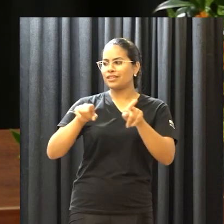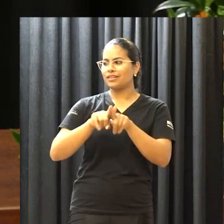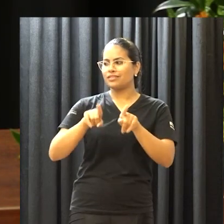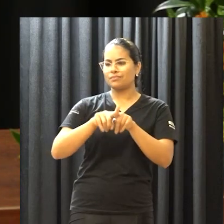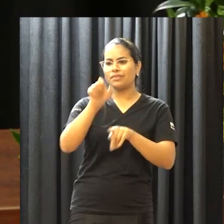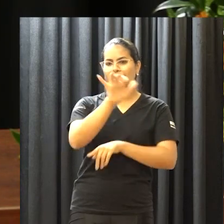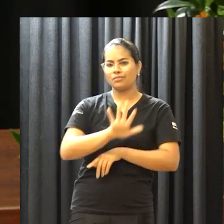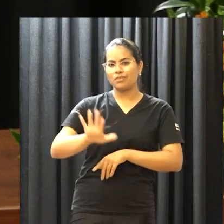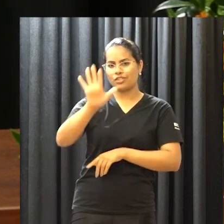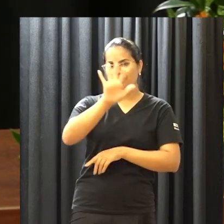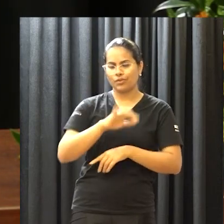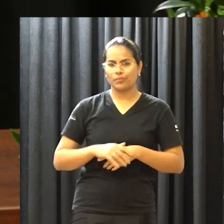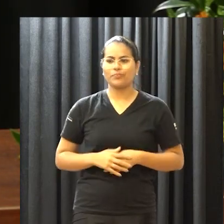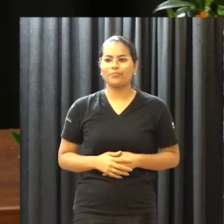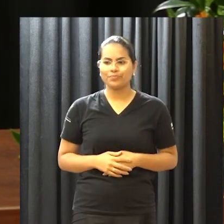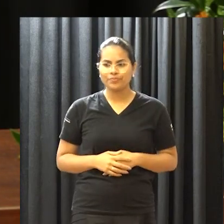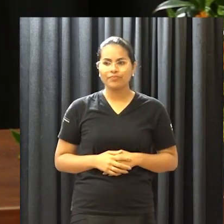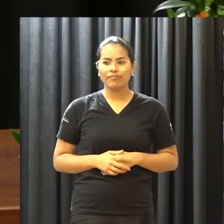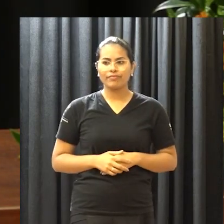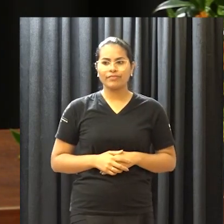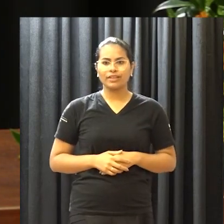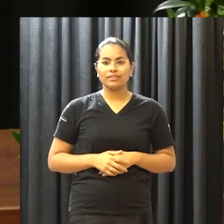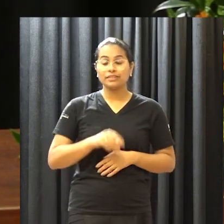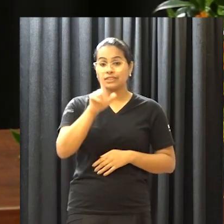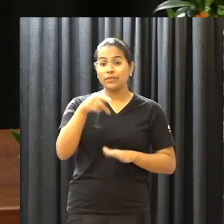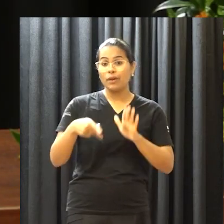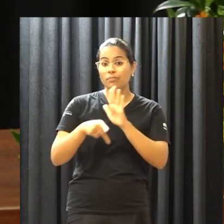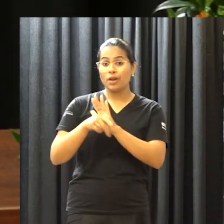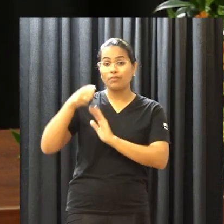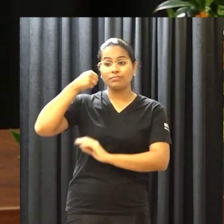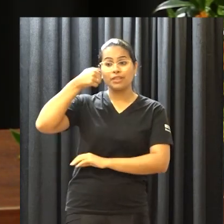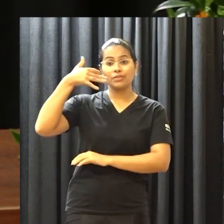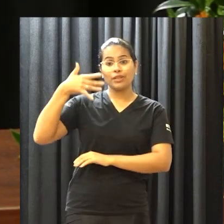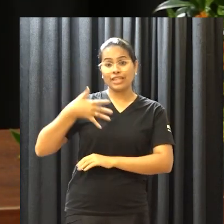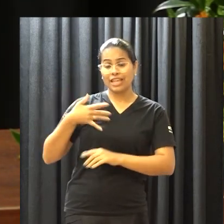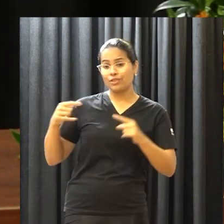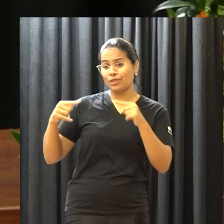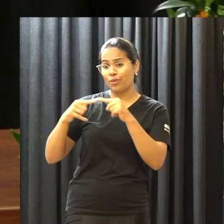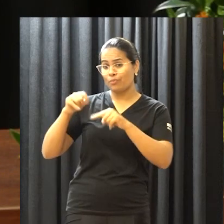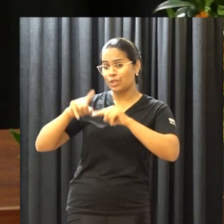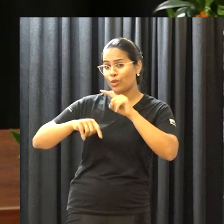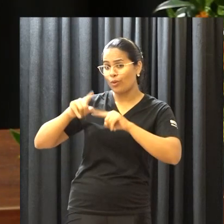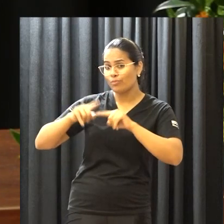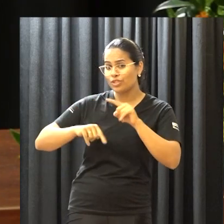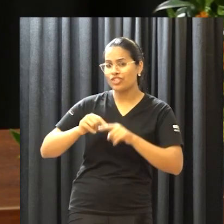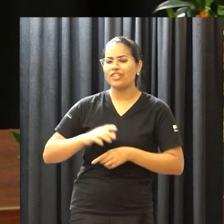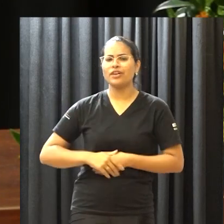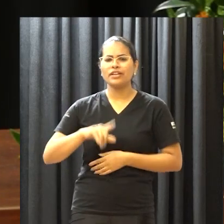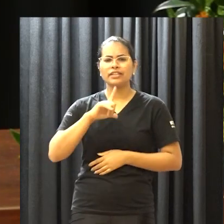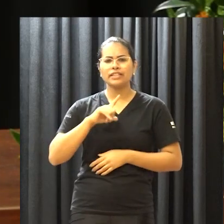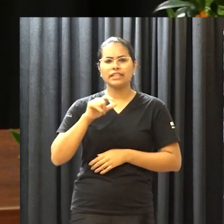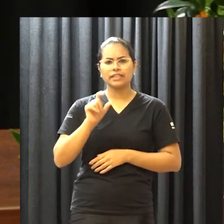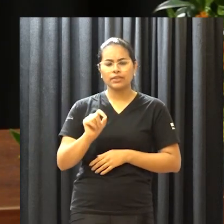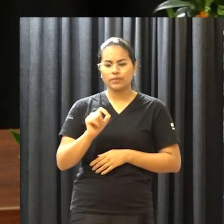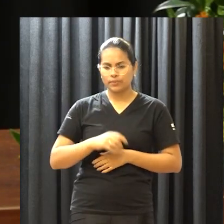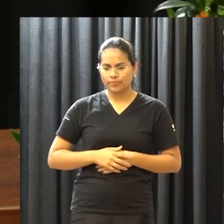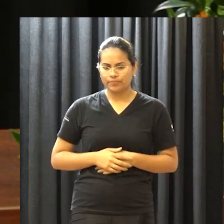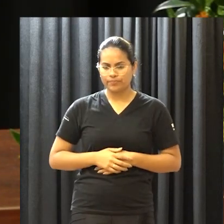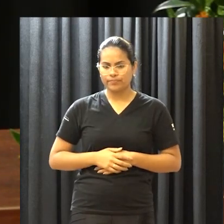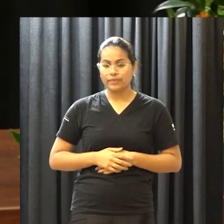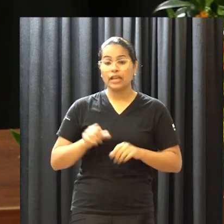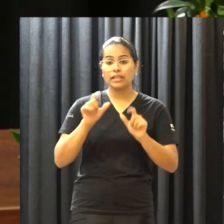Então, é assim que o autorretrato está constituindo. Eu estou mostrando uma tela que tem um fundo